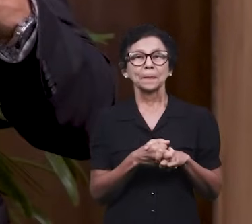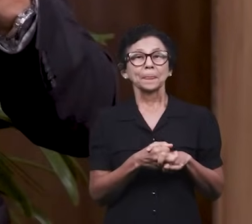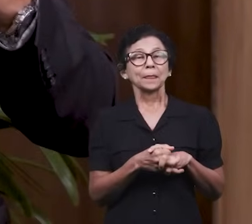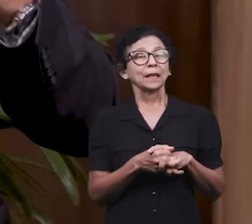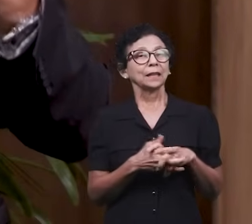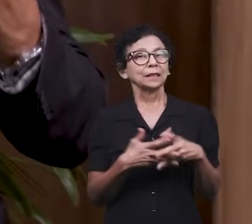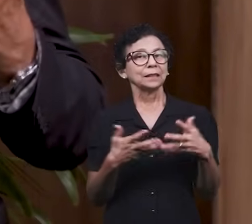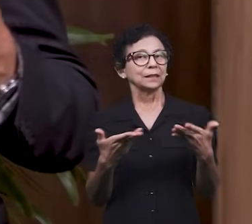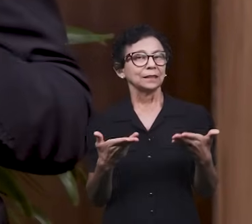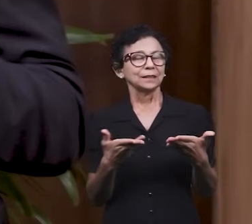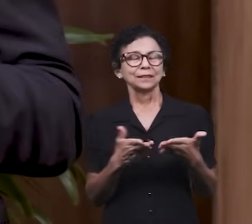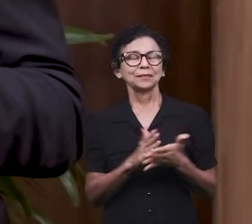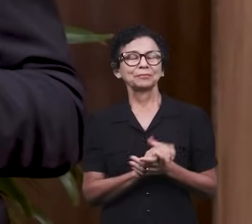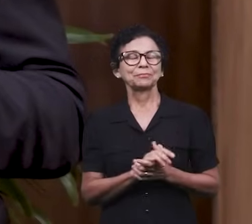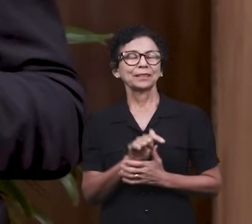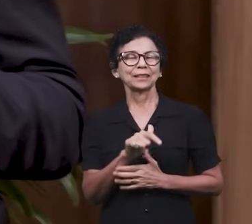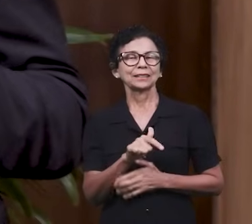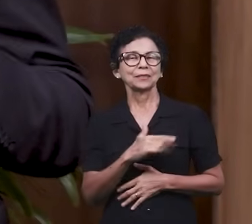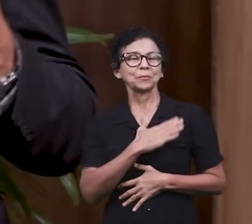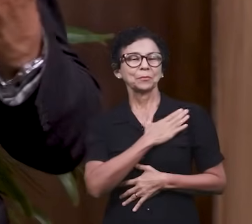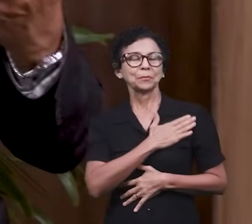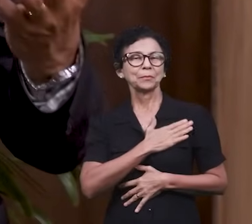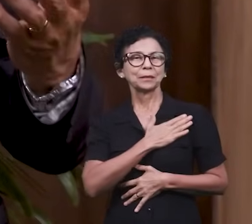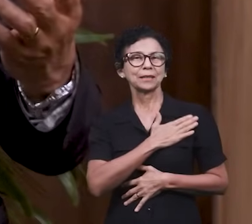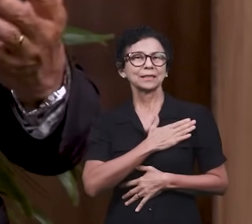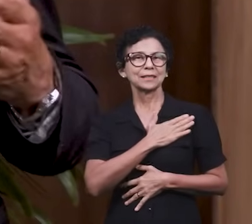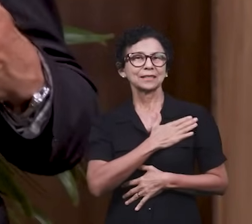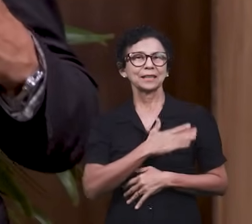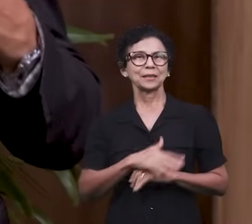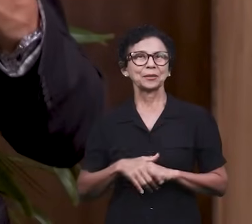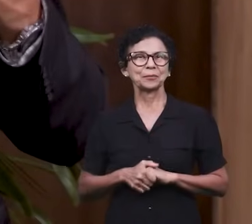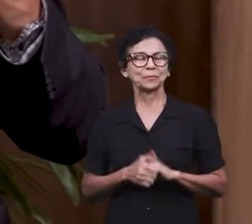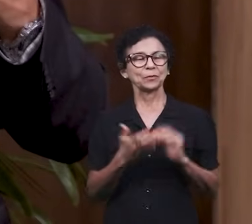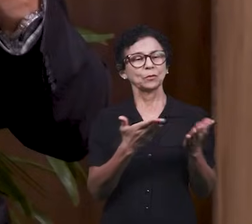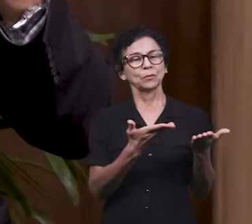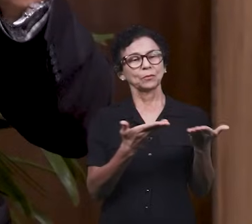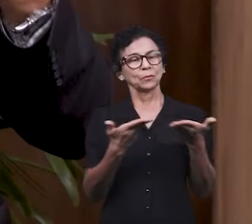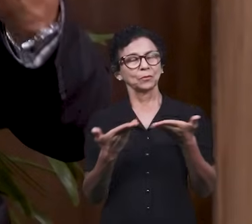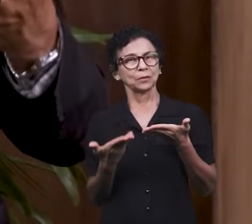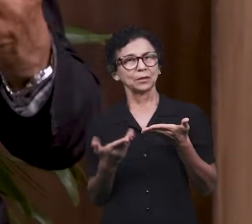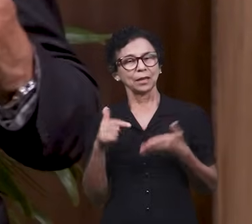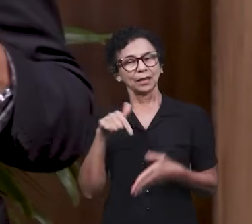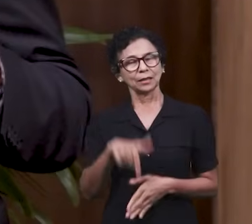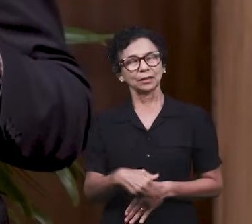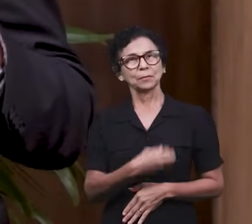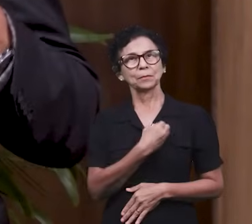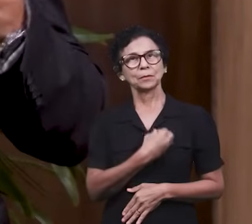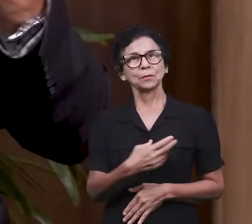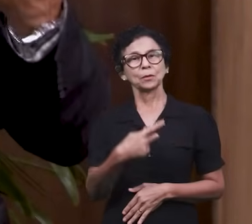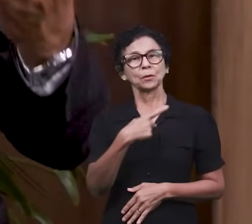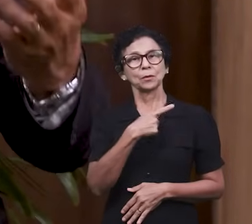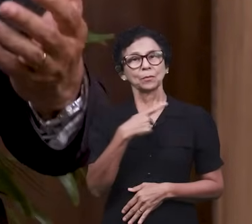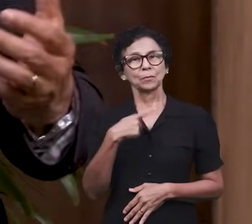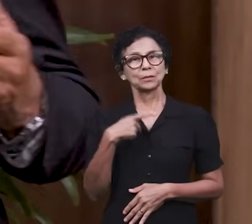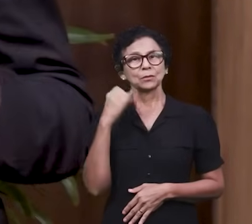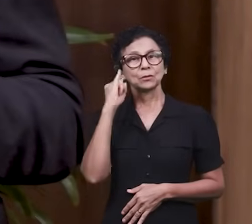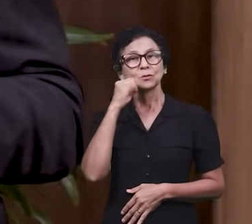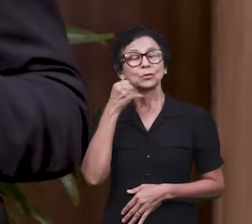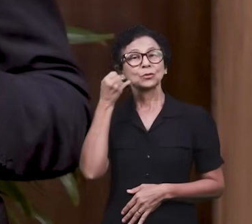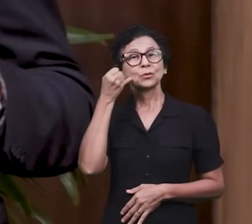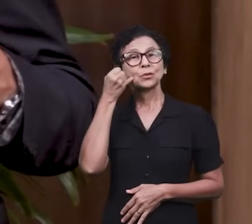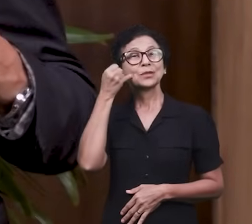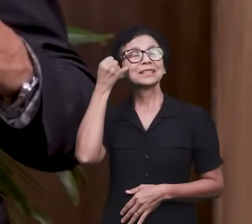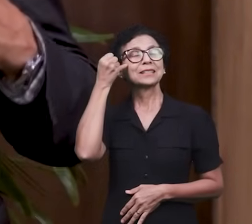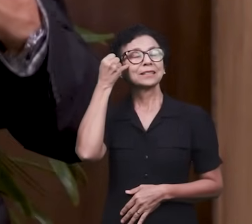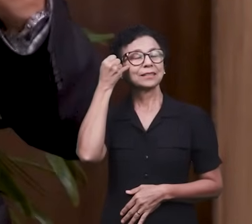temos a grata satisfação de ter conosco o pastor Josias Júnior,